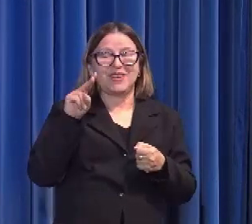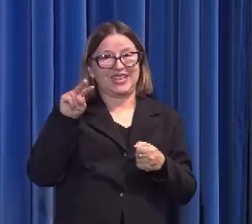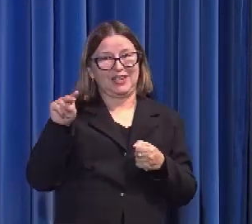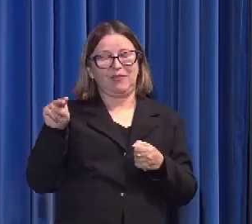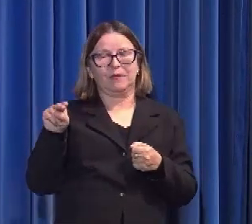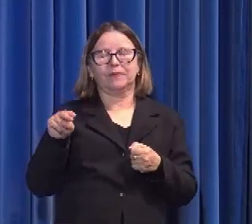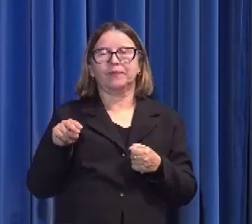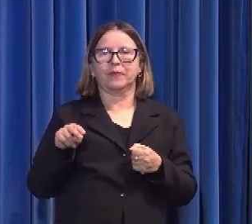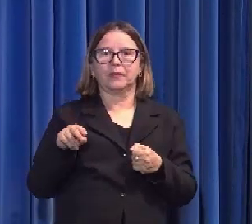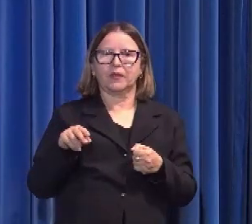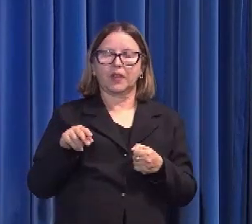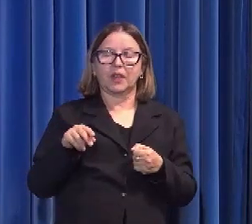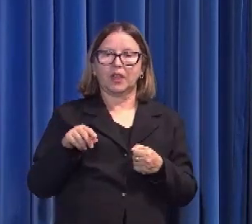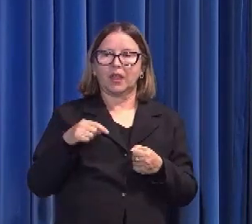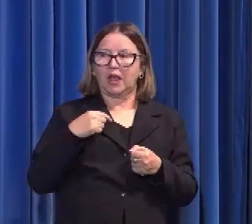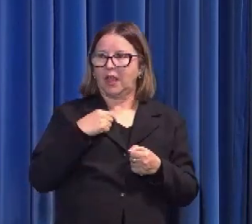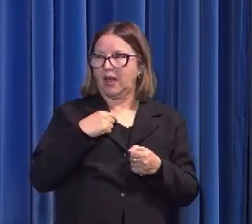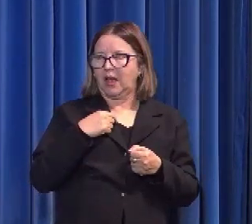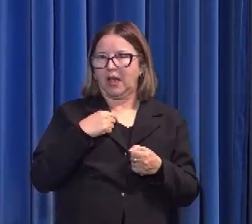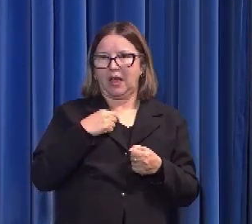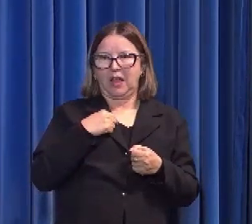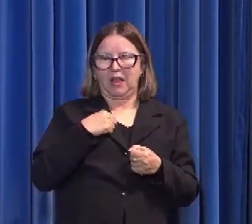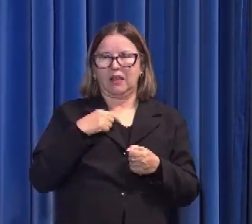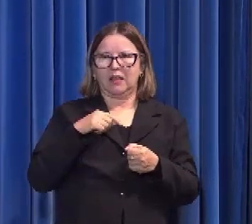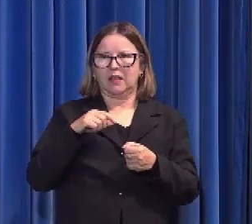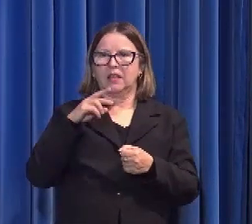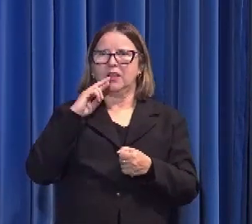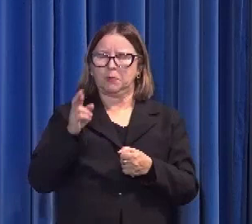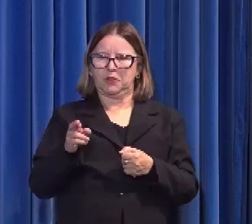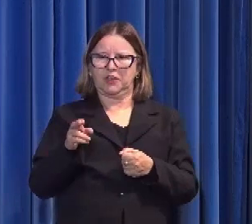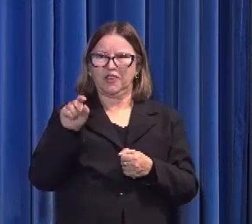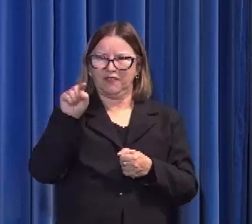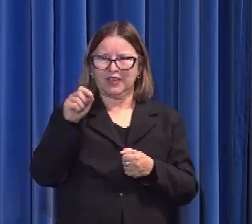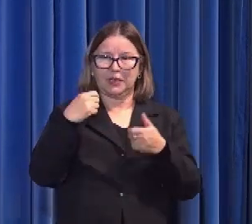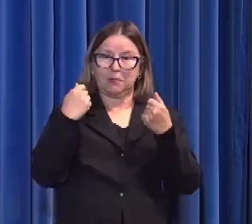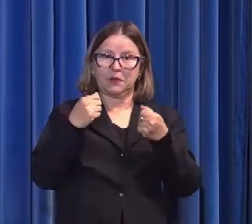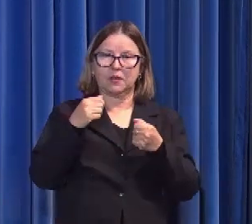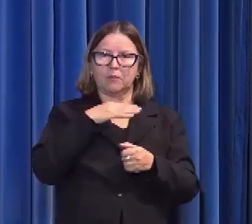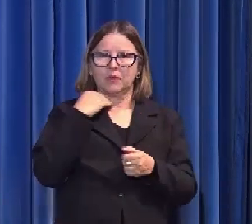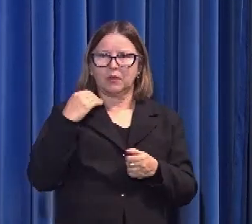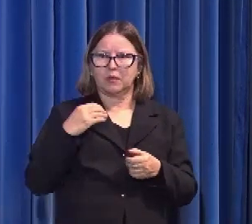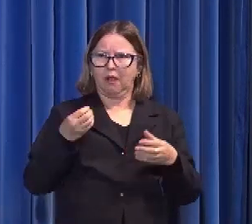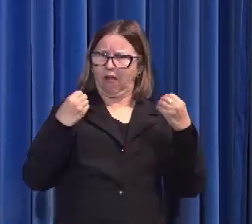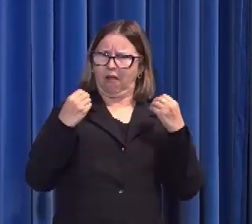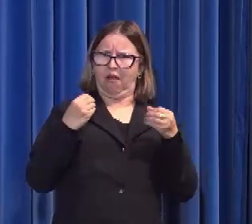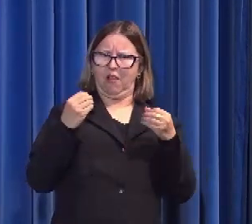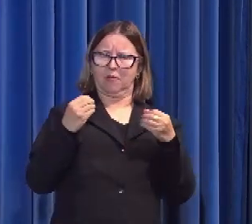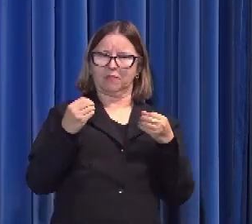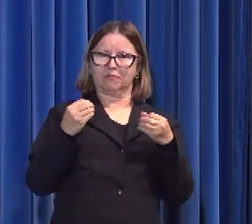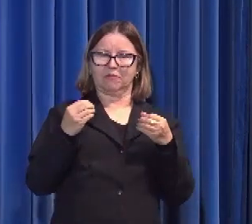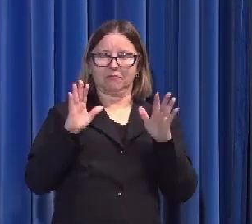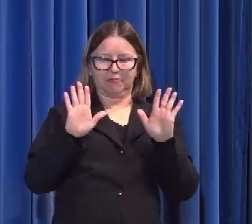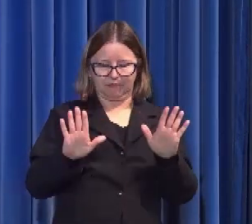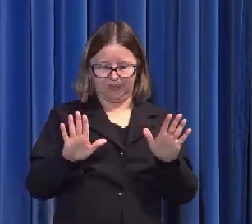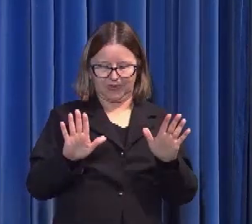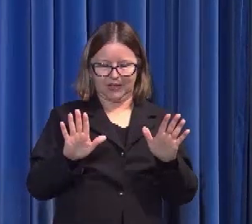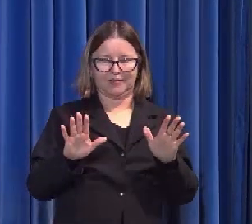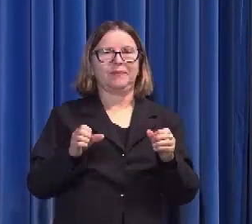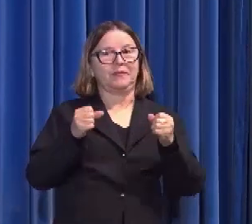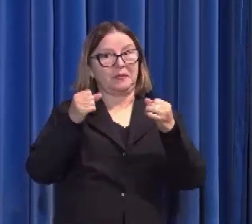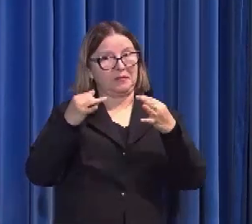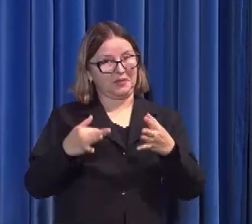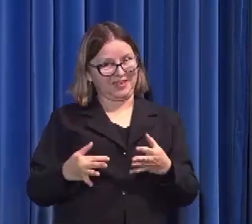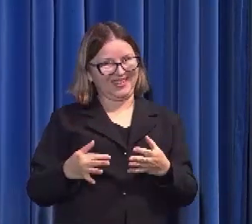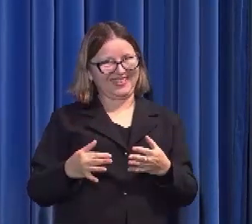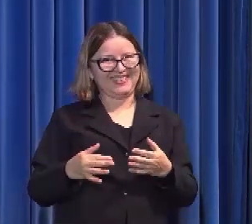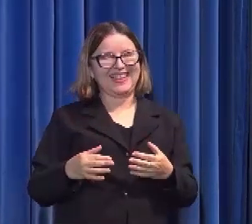eu digo um jeito já foi feito Jesus lá na cruz ele nos carregou no seu corpo para que nós morrêssemos